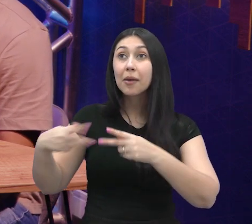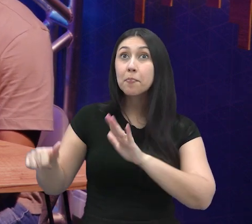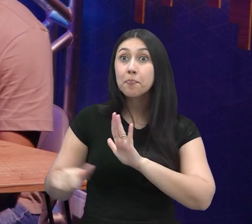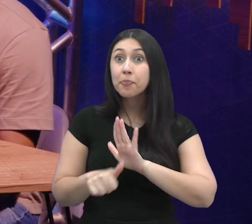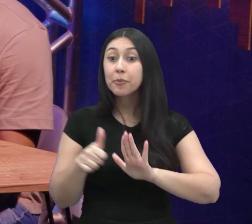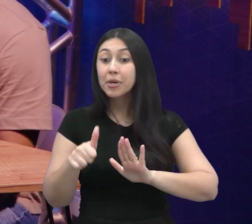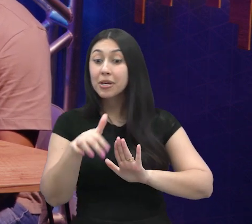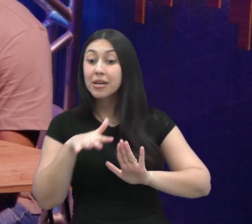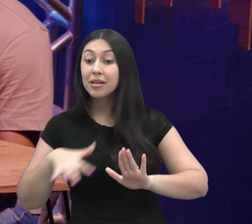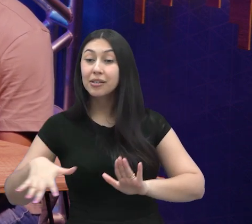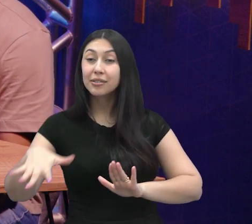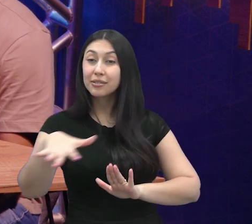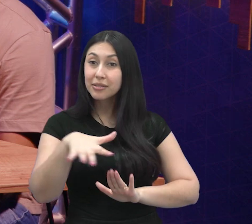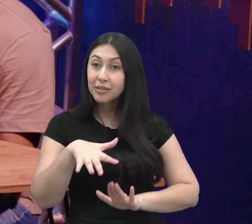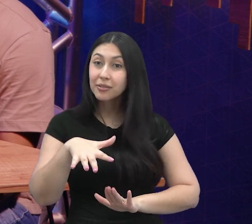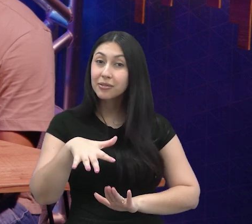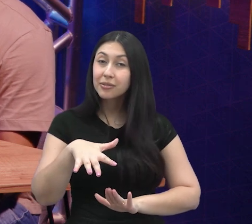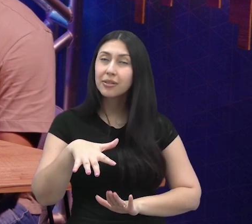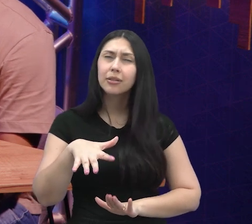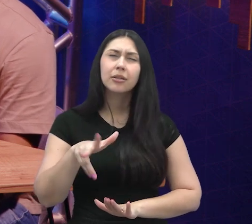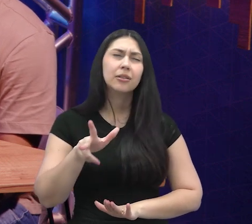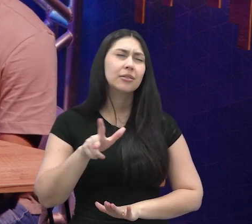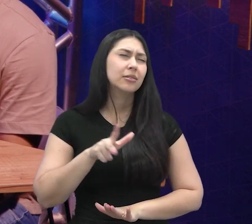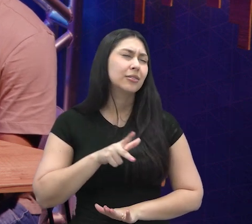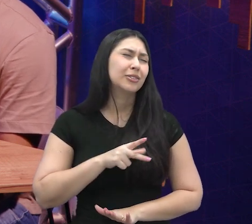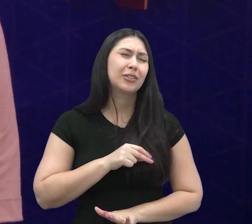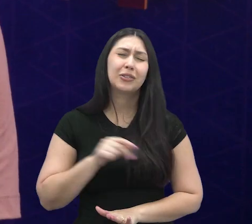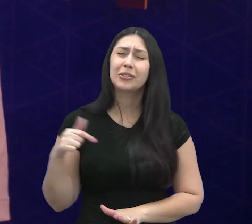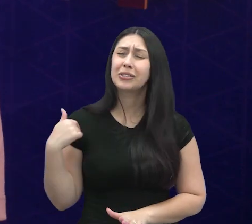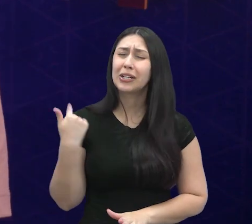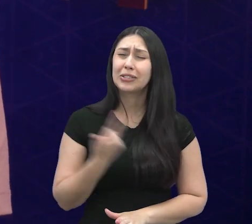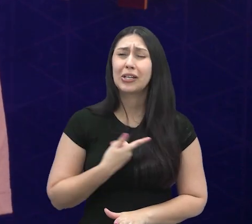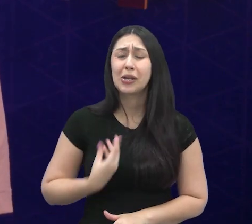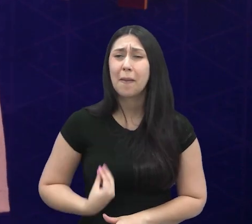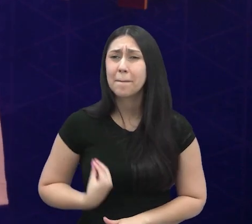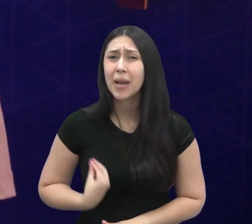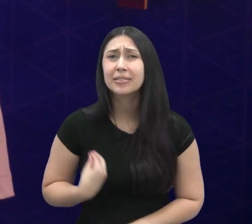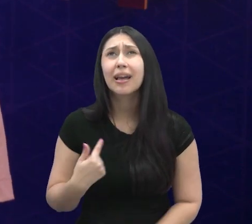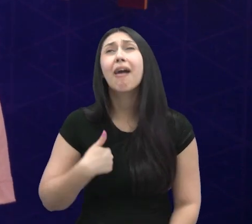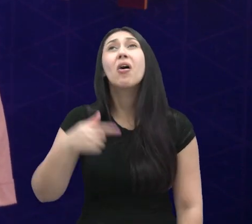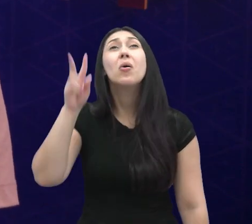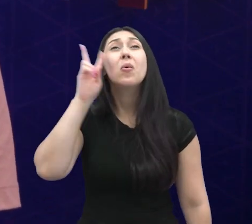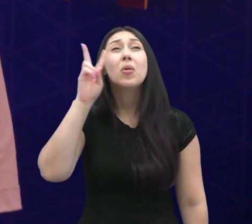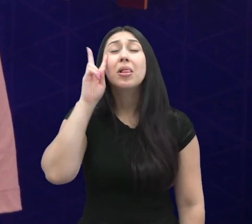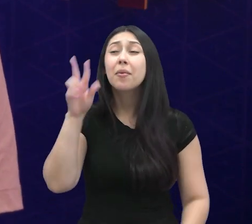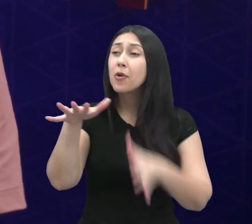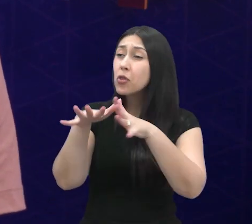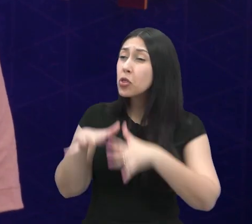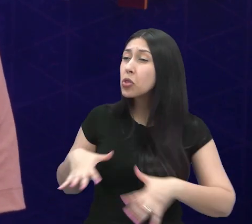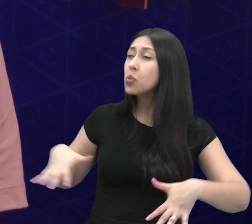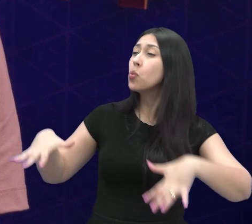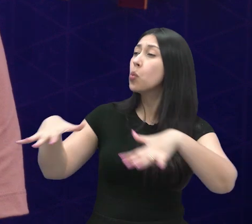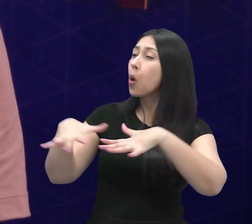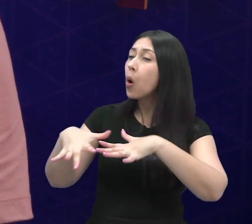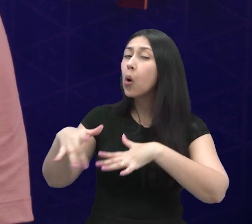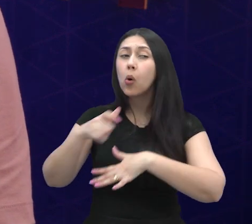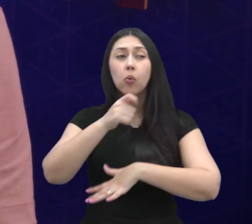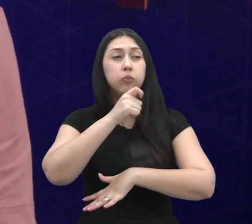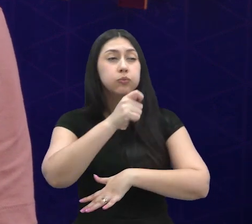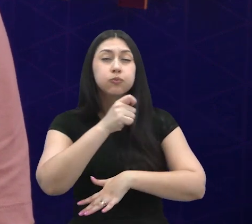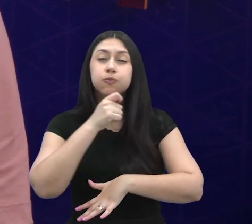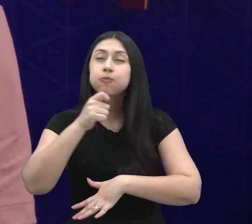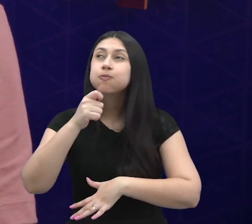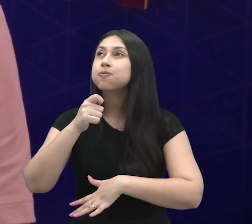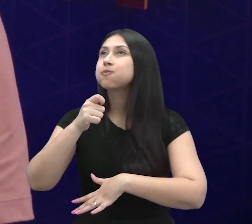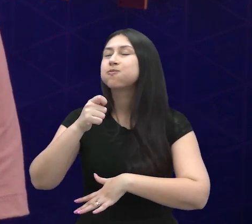dos Campos, foi a primeira da região também. E, nossa, a gente estava lá presente. Eu lembro de todos os jornalistas